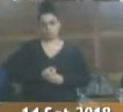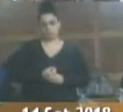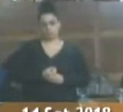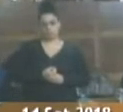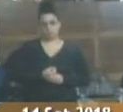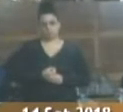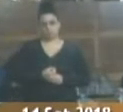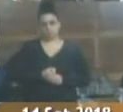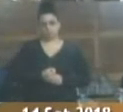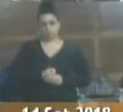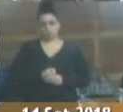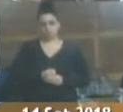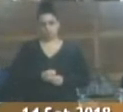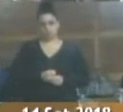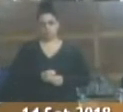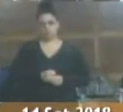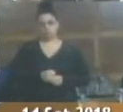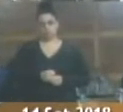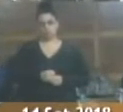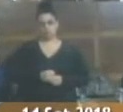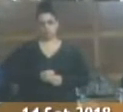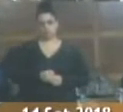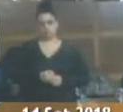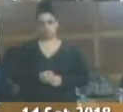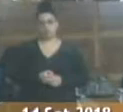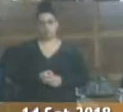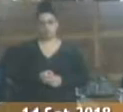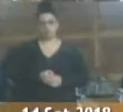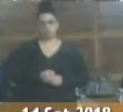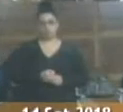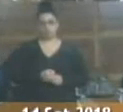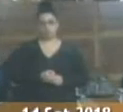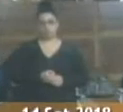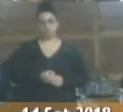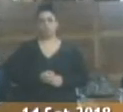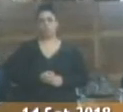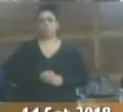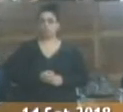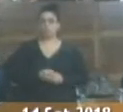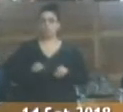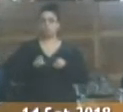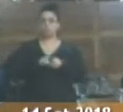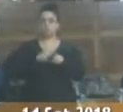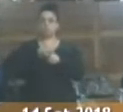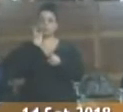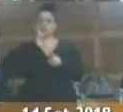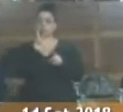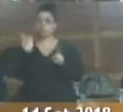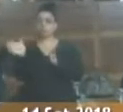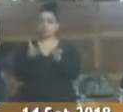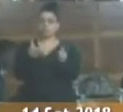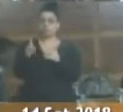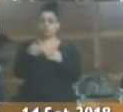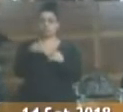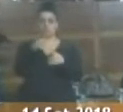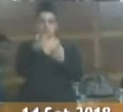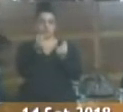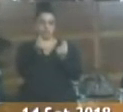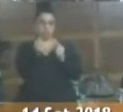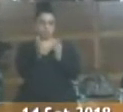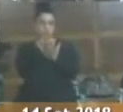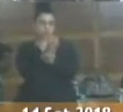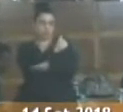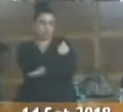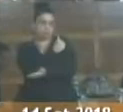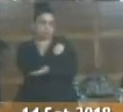de apoio, pode passar. Os recursos virão de mensalidades de alguns alunos. Uma parte